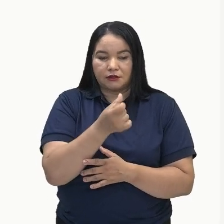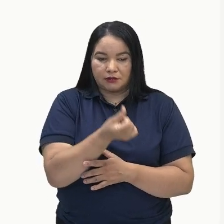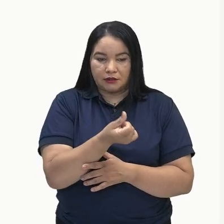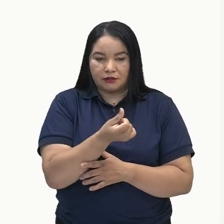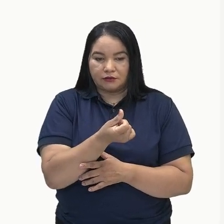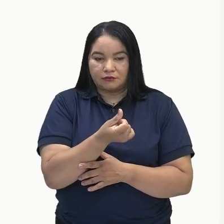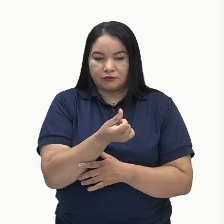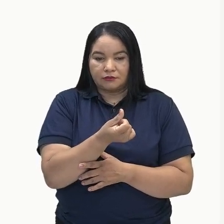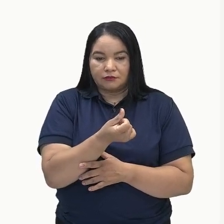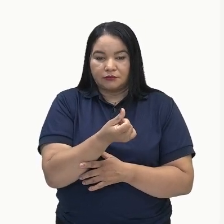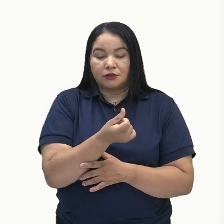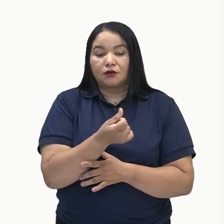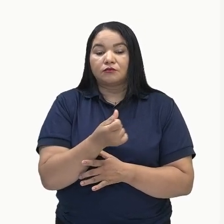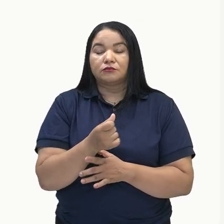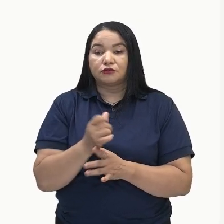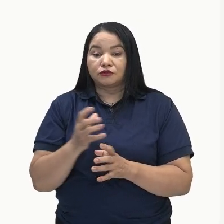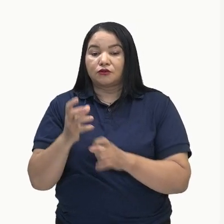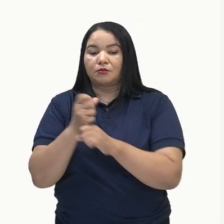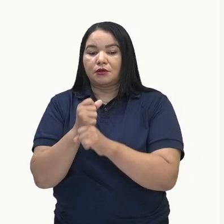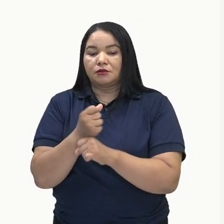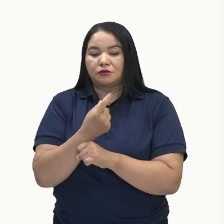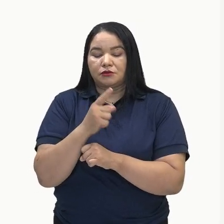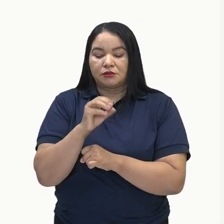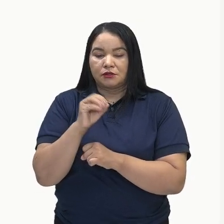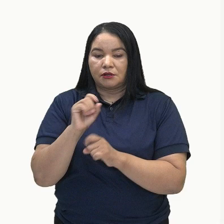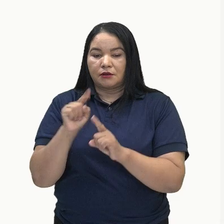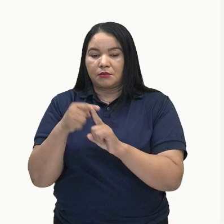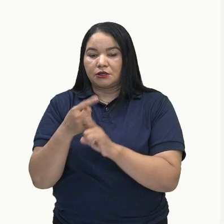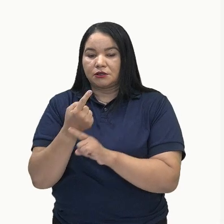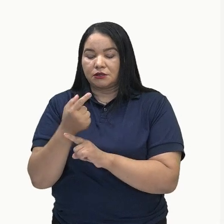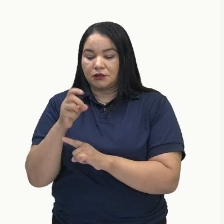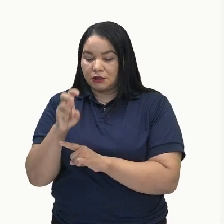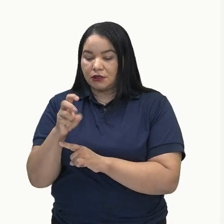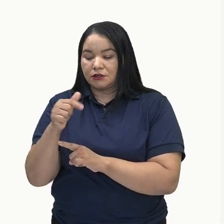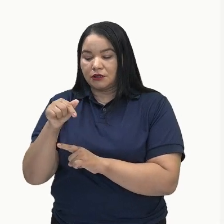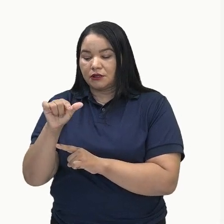mais 576 também é igual a